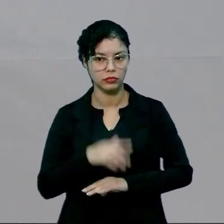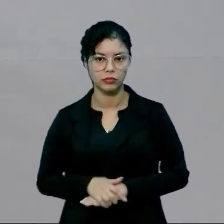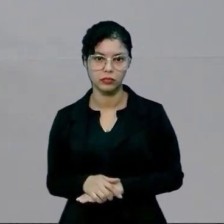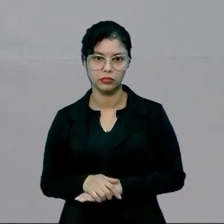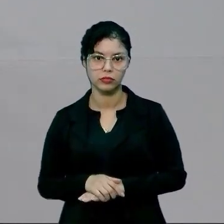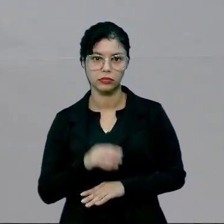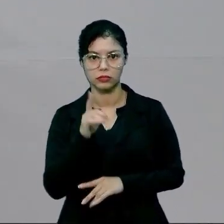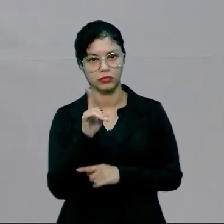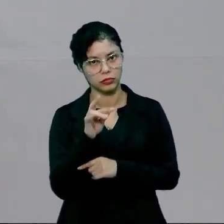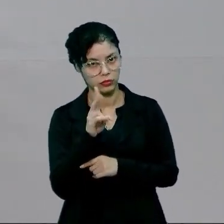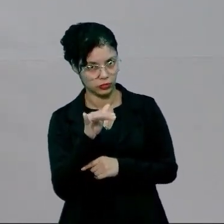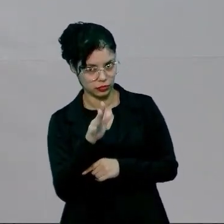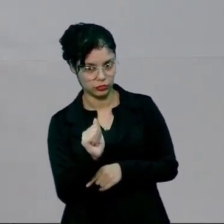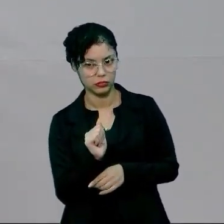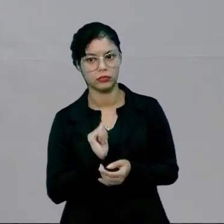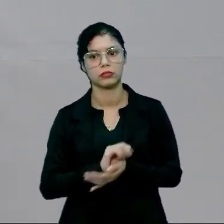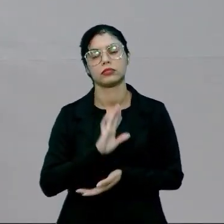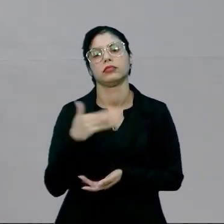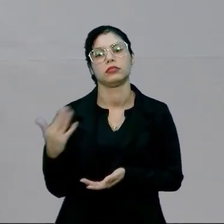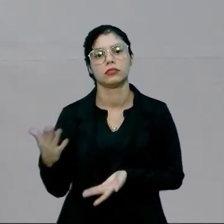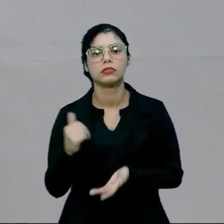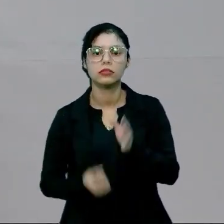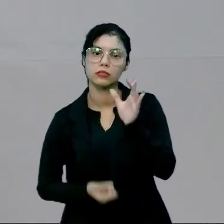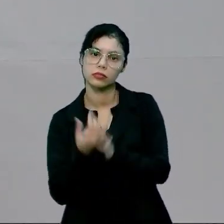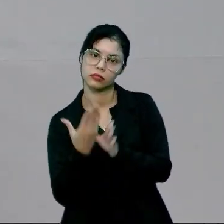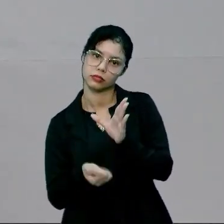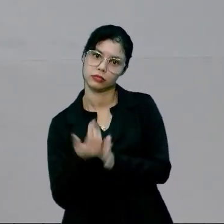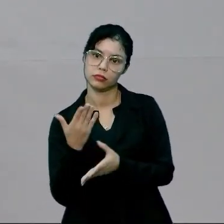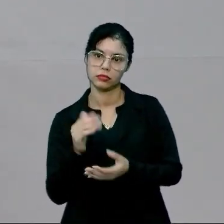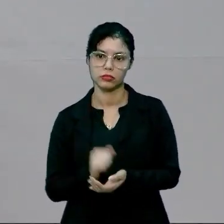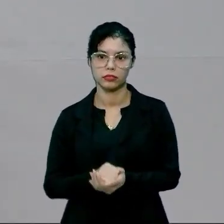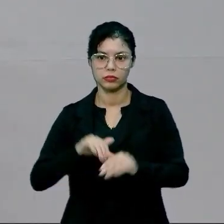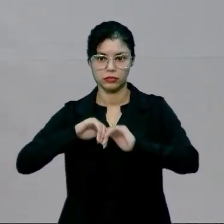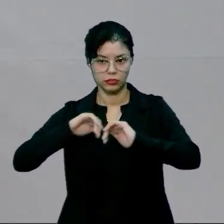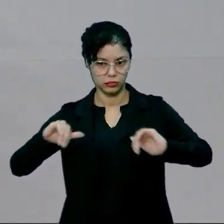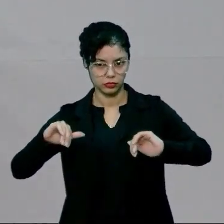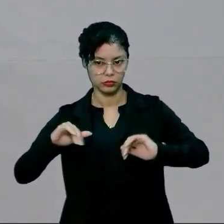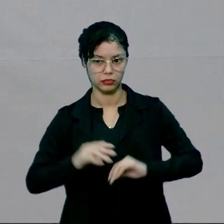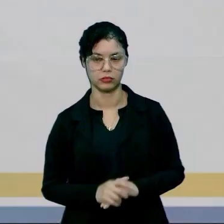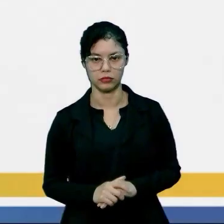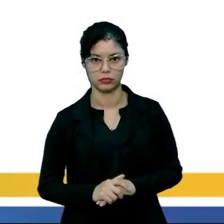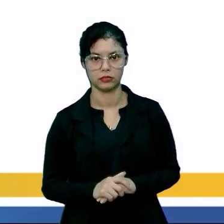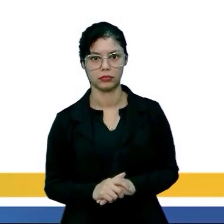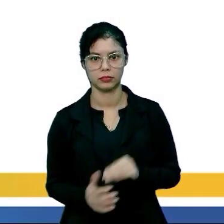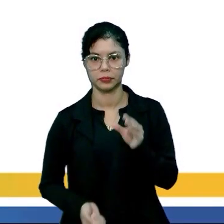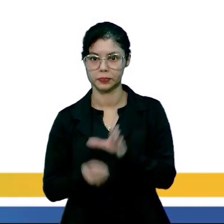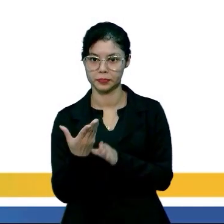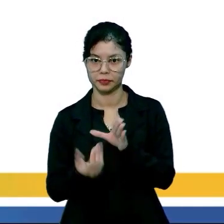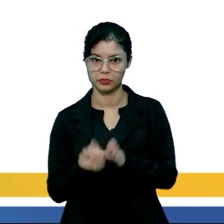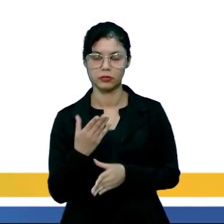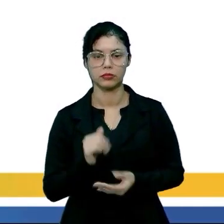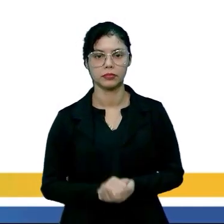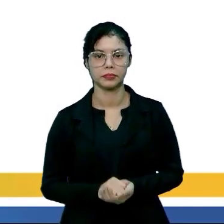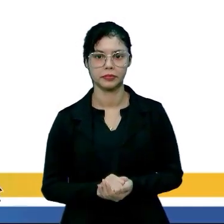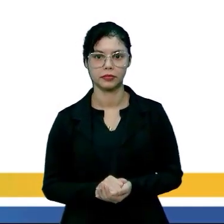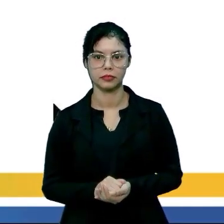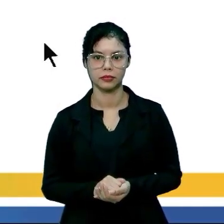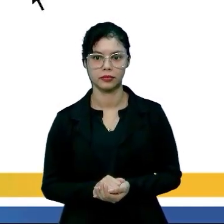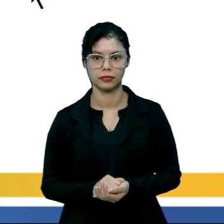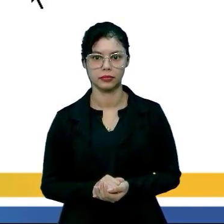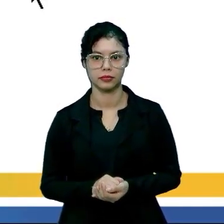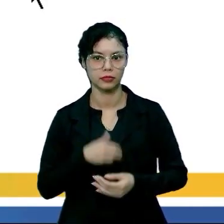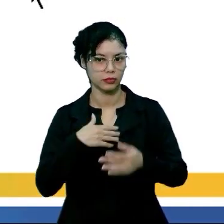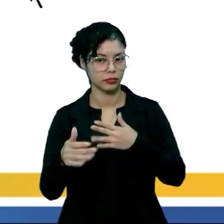E dioicas é quando os seus gametas reprodutores são separados, tá? Então, a sua reprodução é desse jeito.